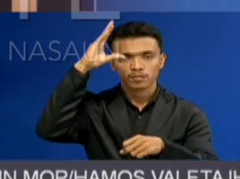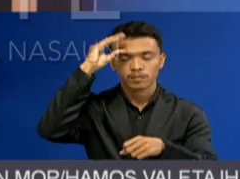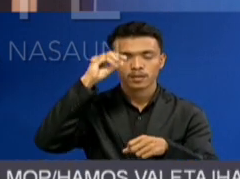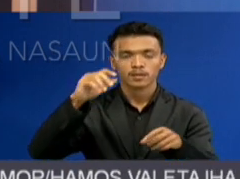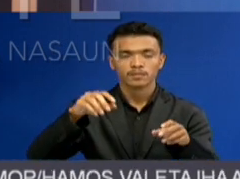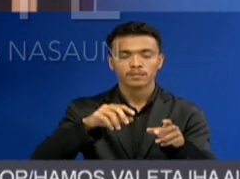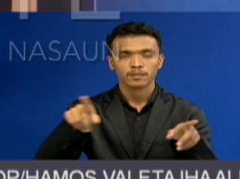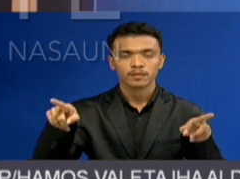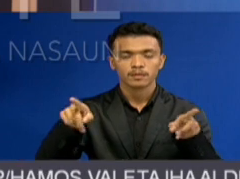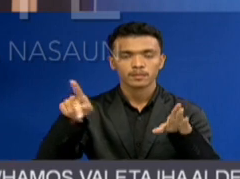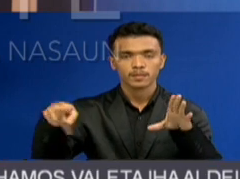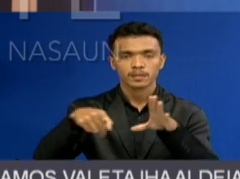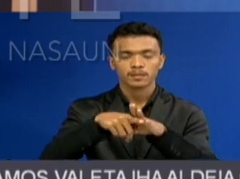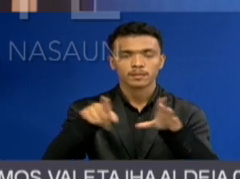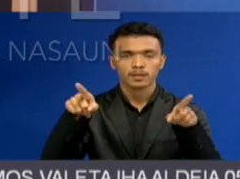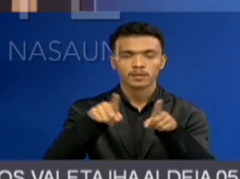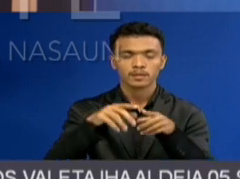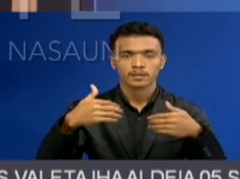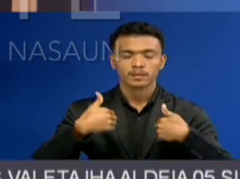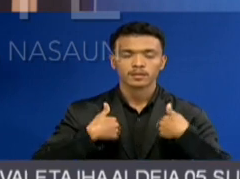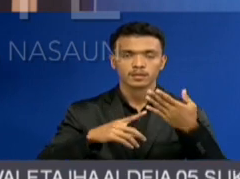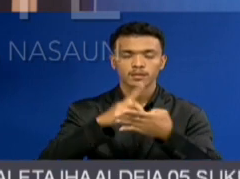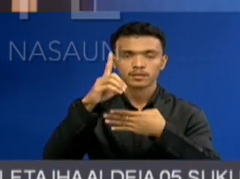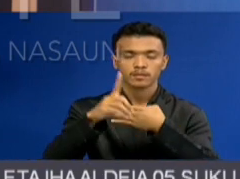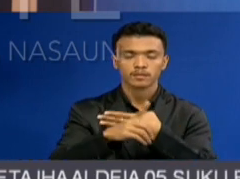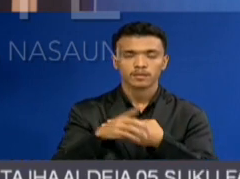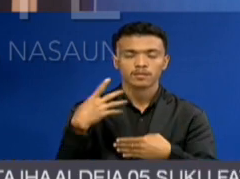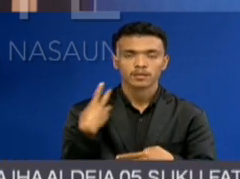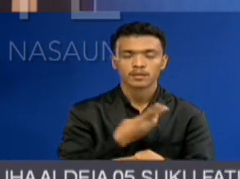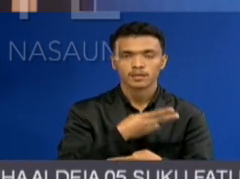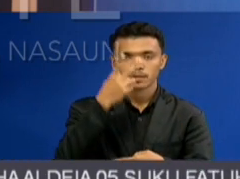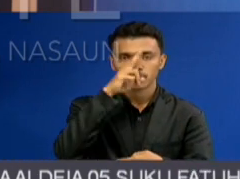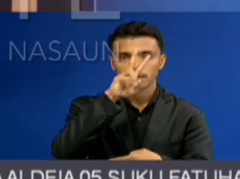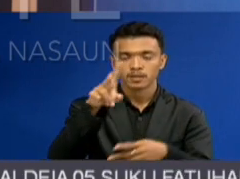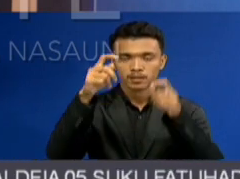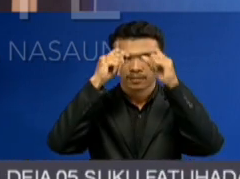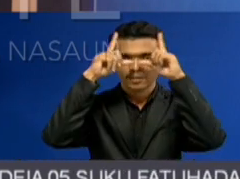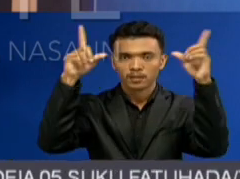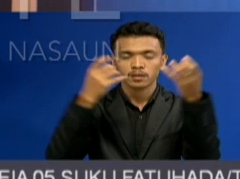processo de desenvolvimento. Mas a realidade é que ita acompanha husi Timor-Leste na independência